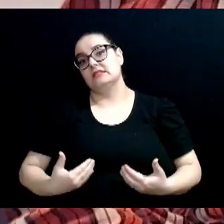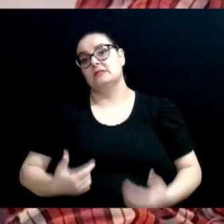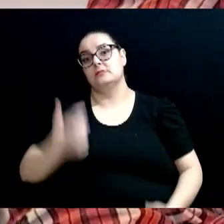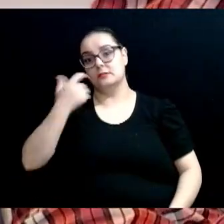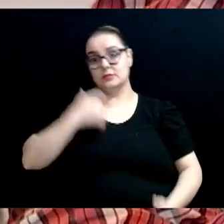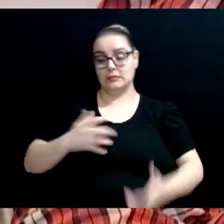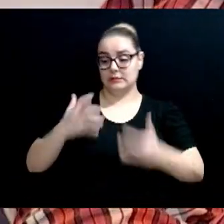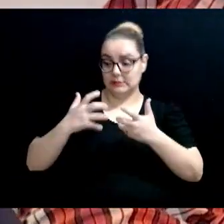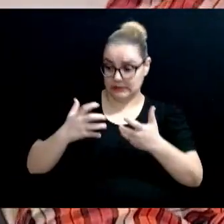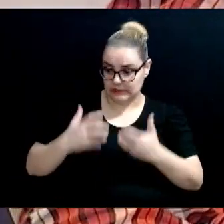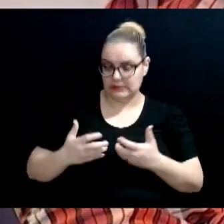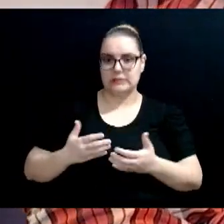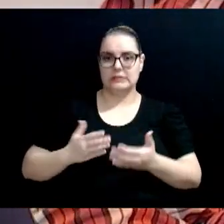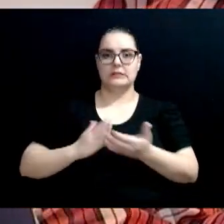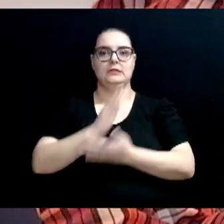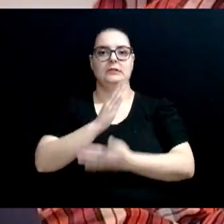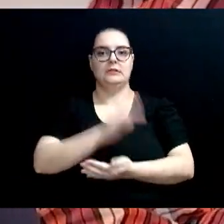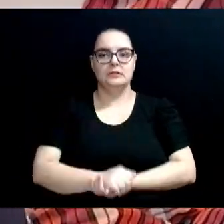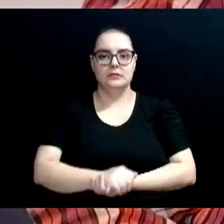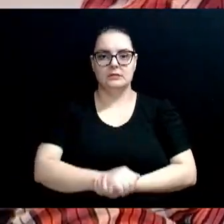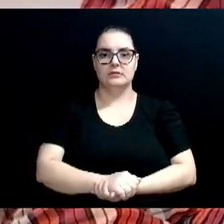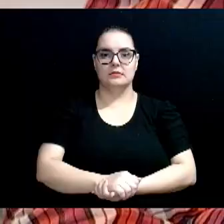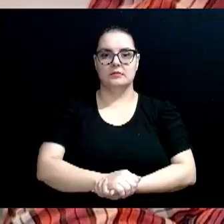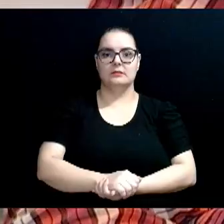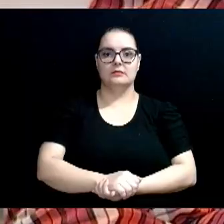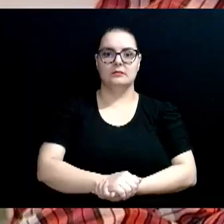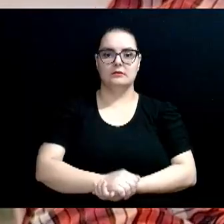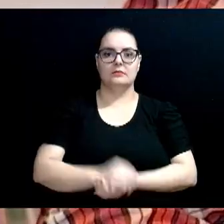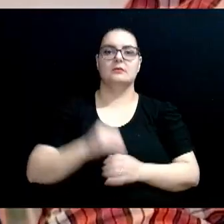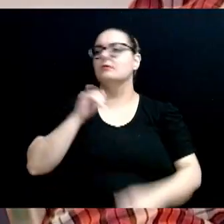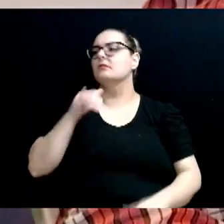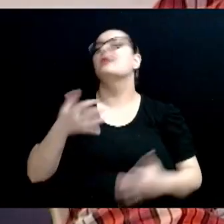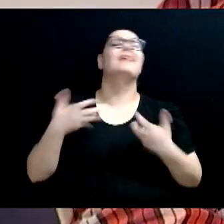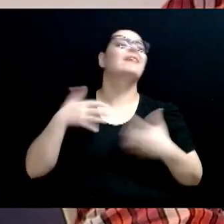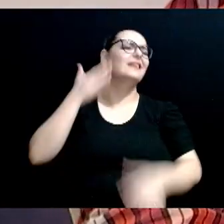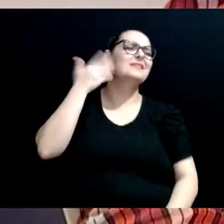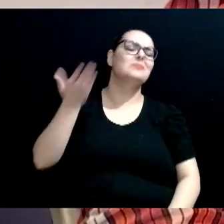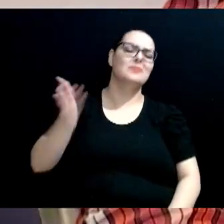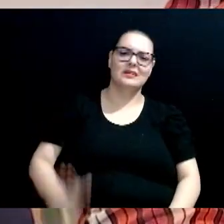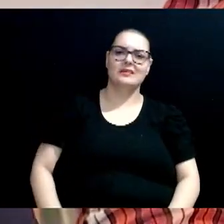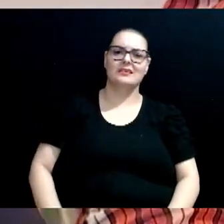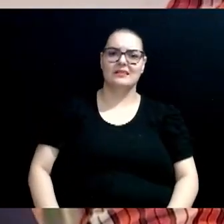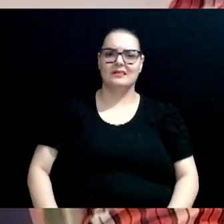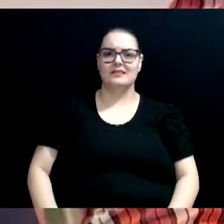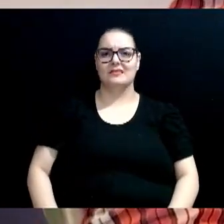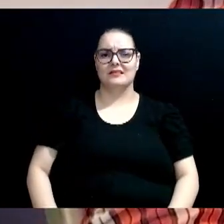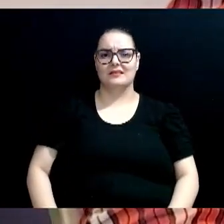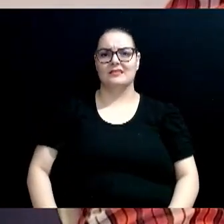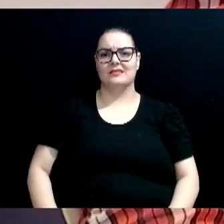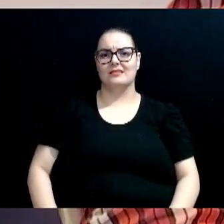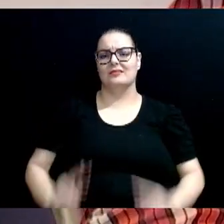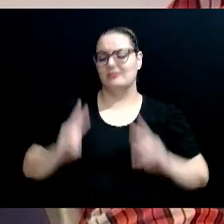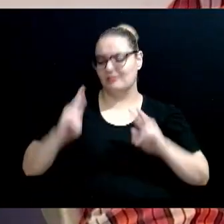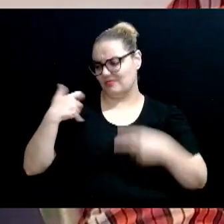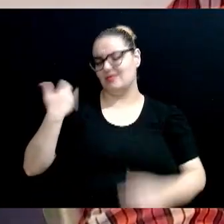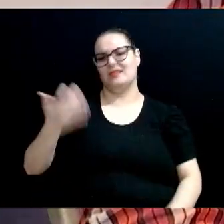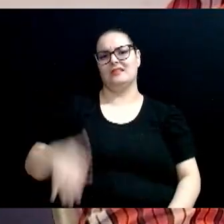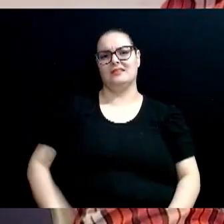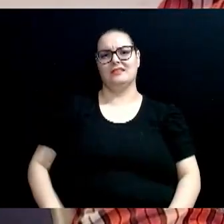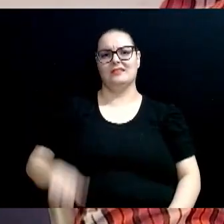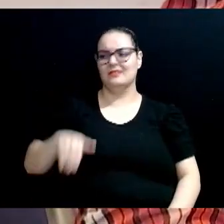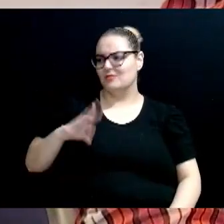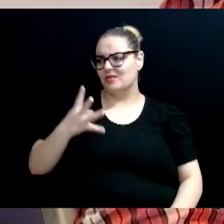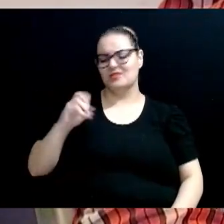aprovada, né? E eu falei, olha, quer saber? Gente, olha a minha idade, eu tenho mais de